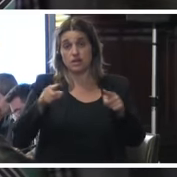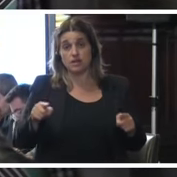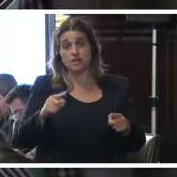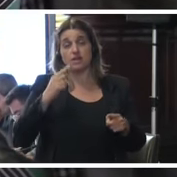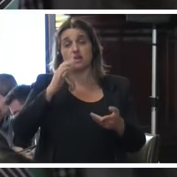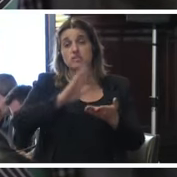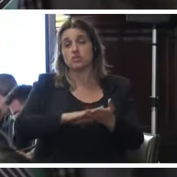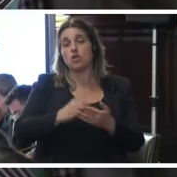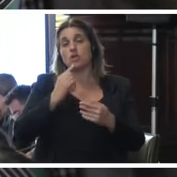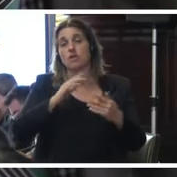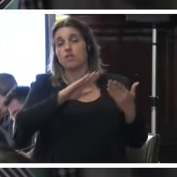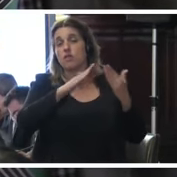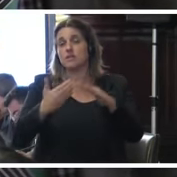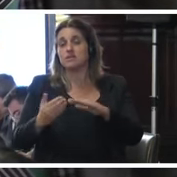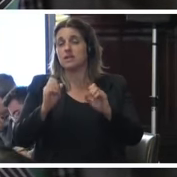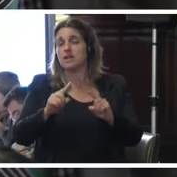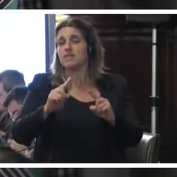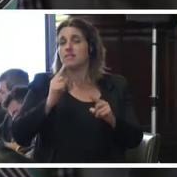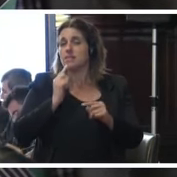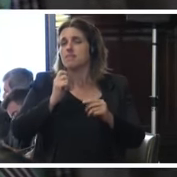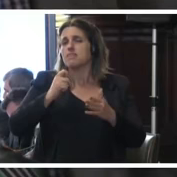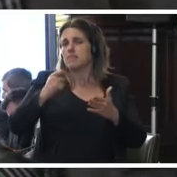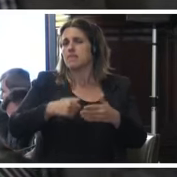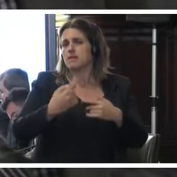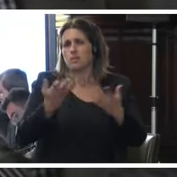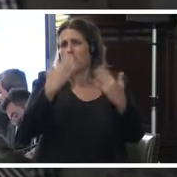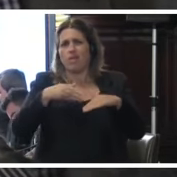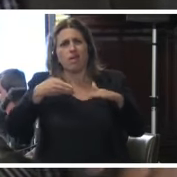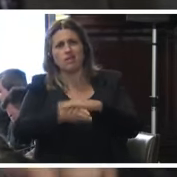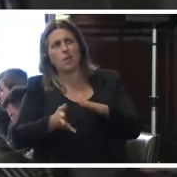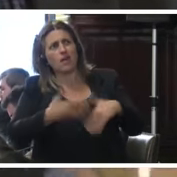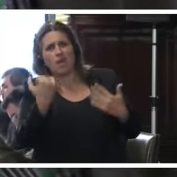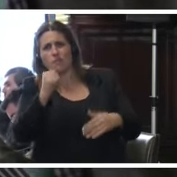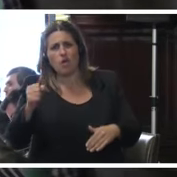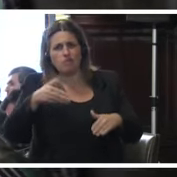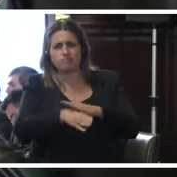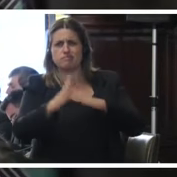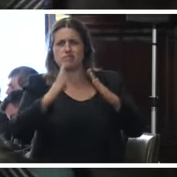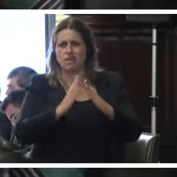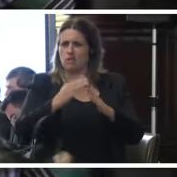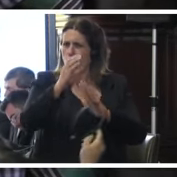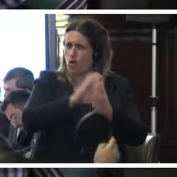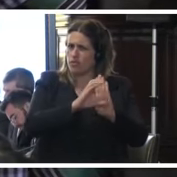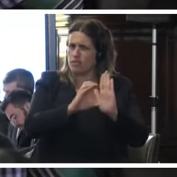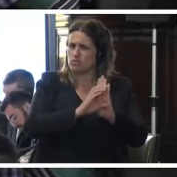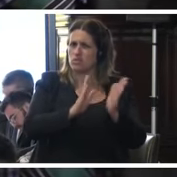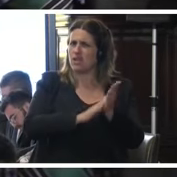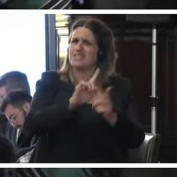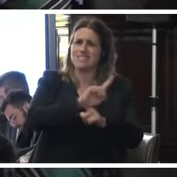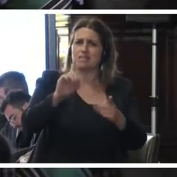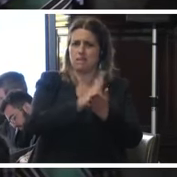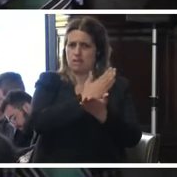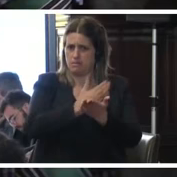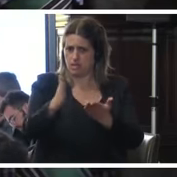legal, constitucional e convencional já existentes, sem discriminação aos moradores de favela, bem como a condenação